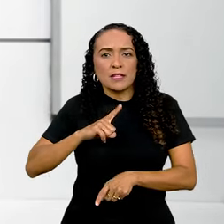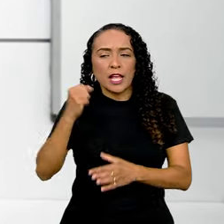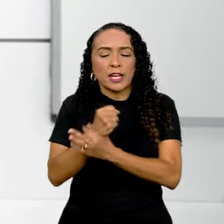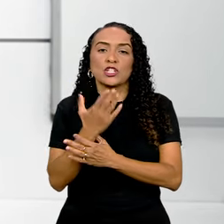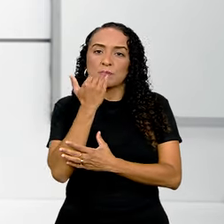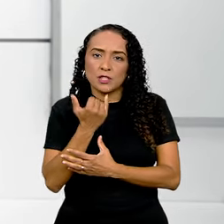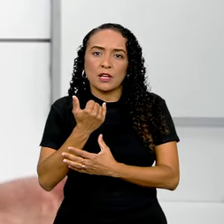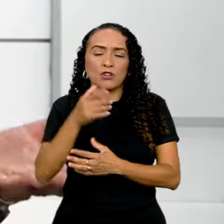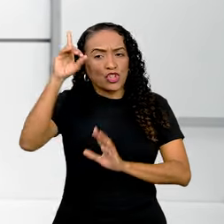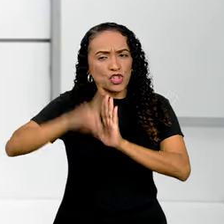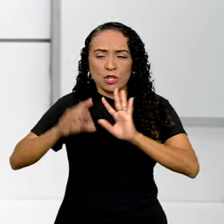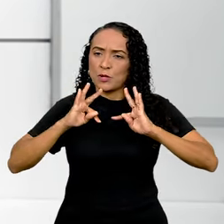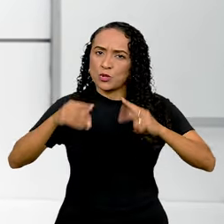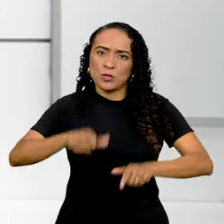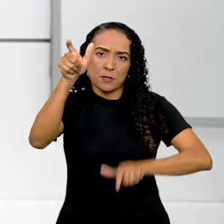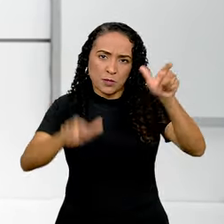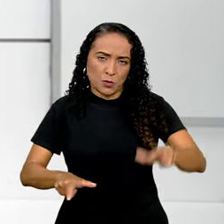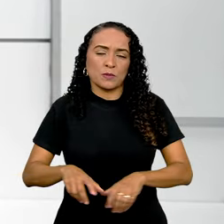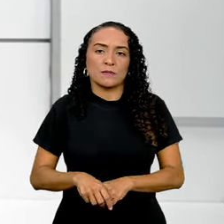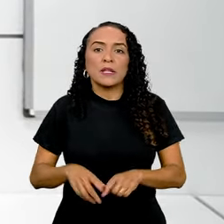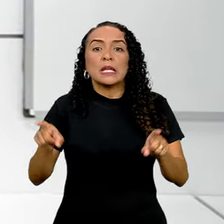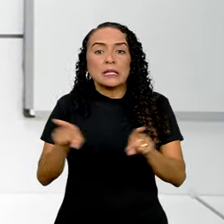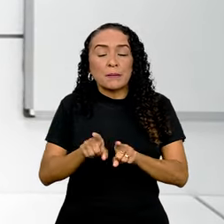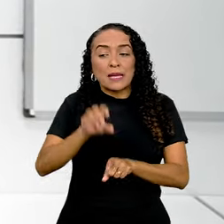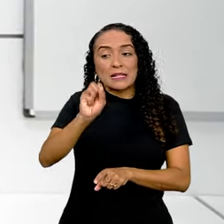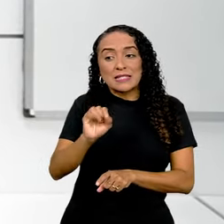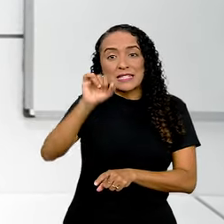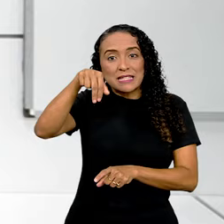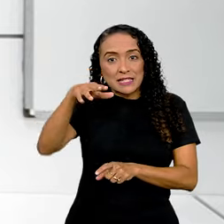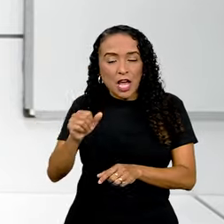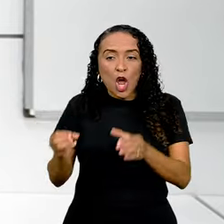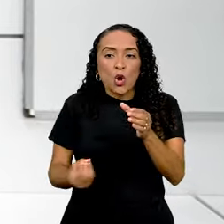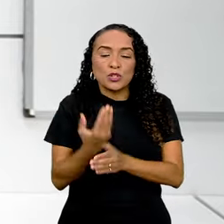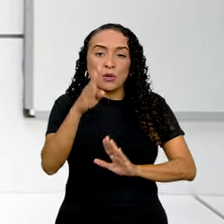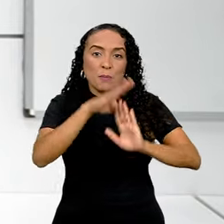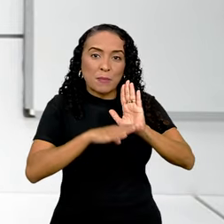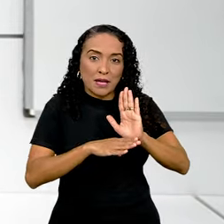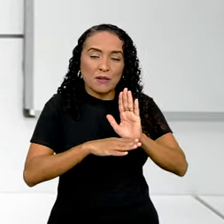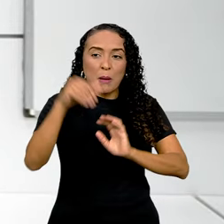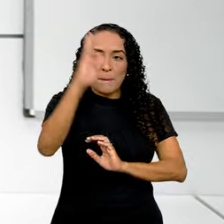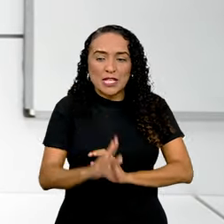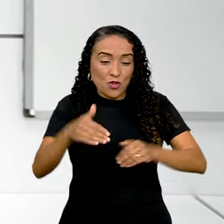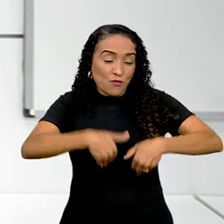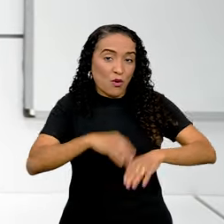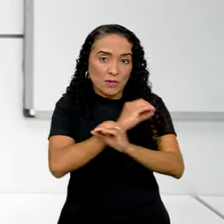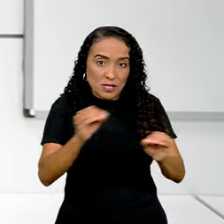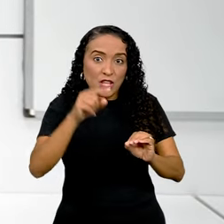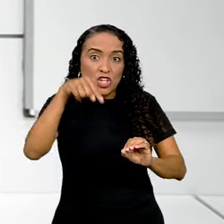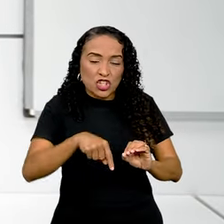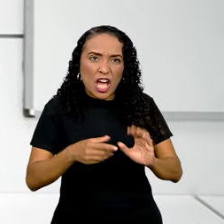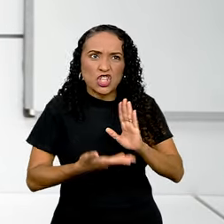país onde a gente garante alimentação como direito para todas as pessoas foi também no cisan que a gente construiu o Plano Brasil sem fome esse